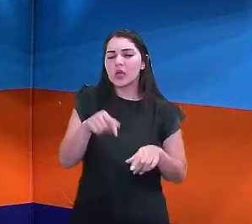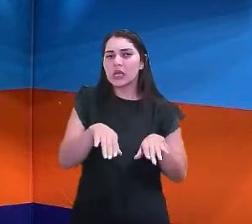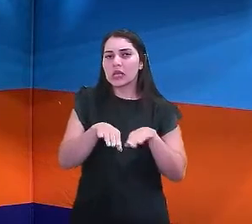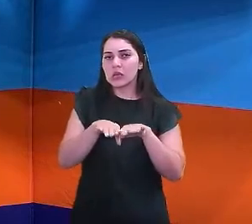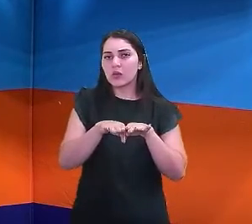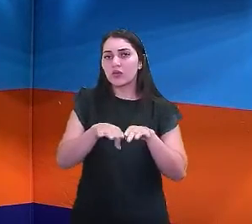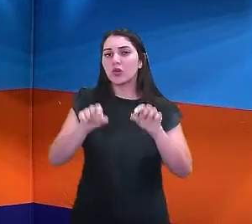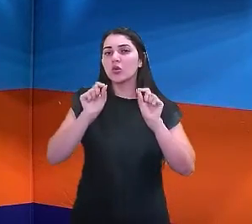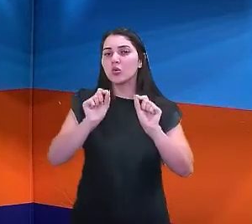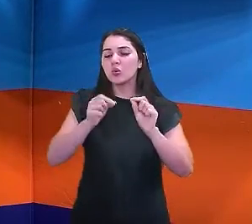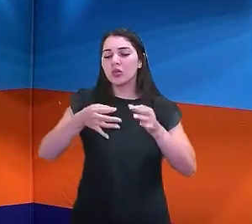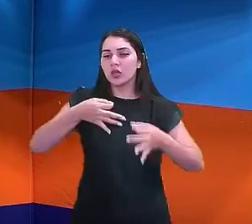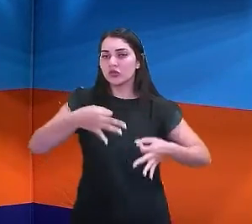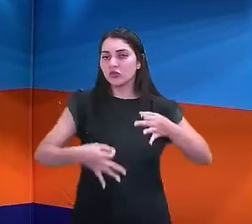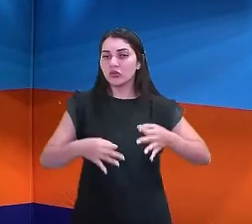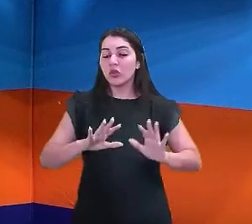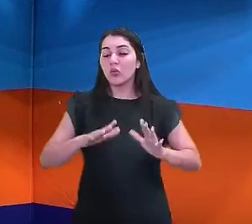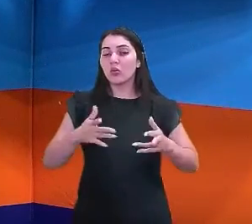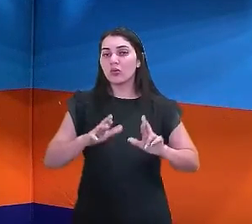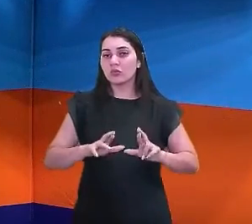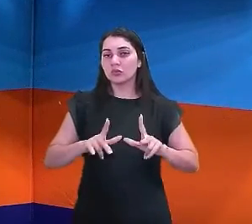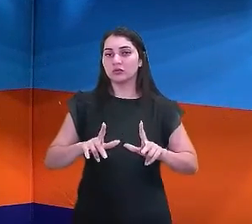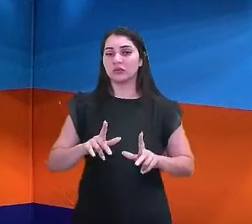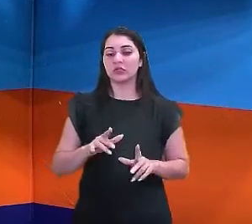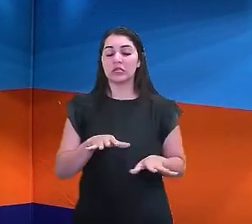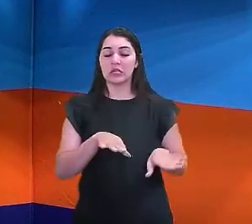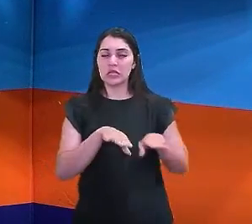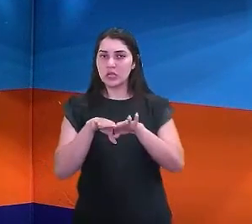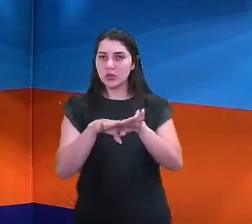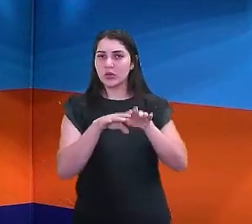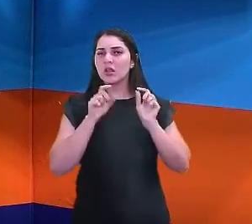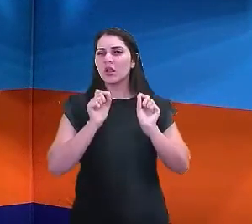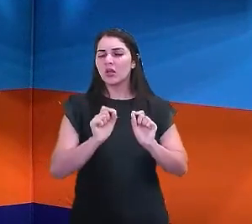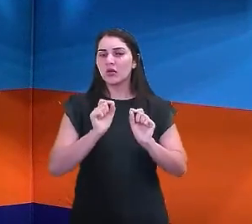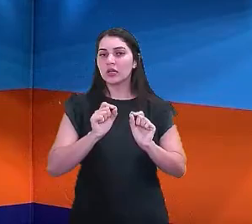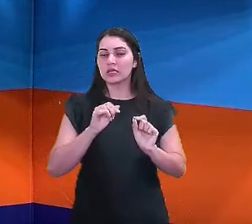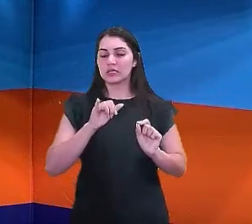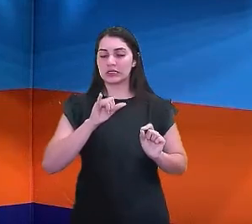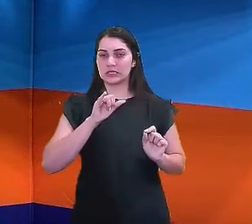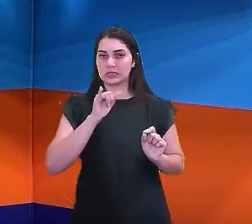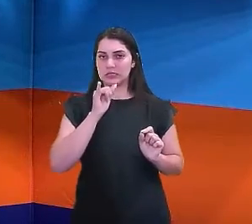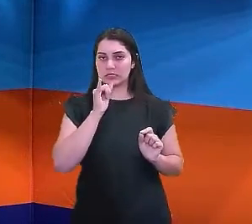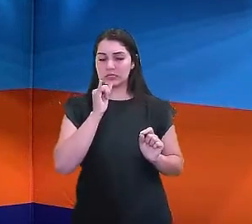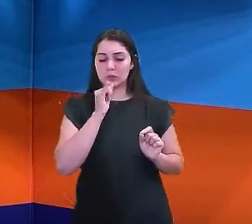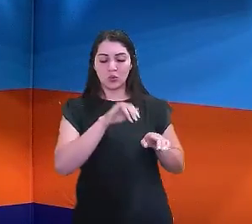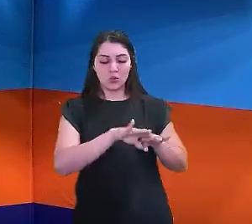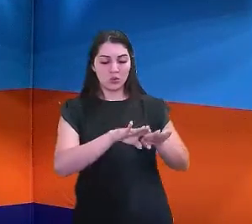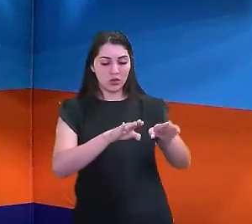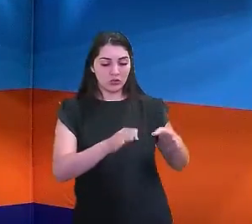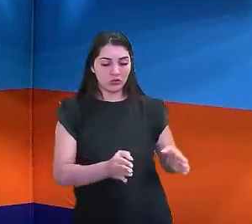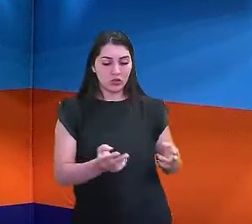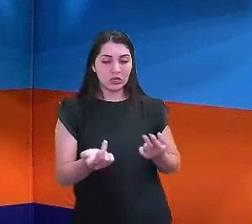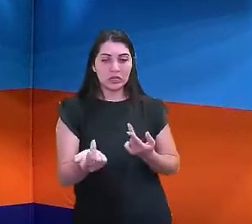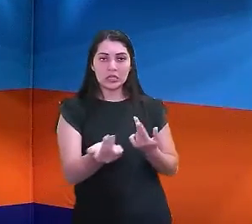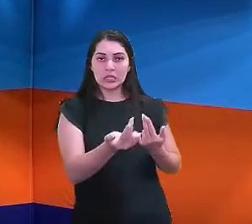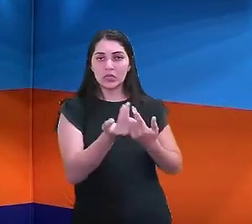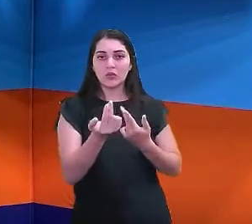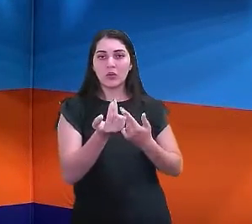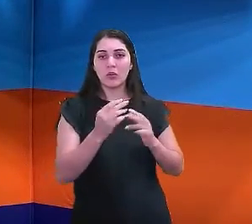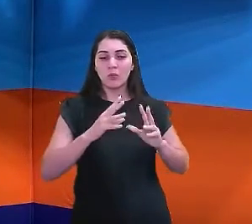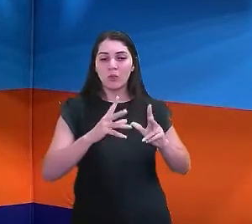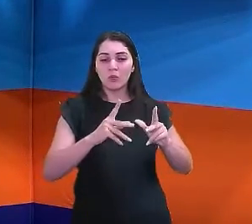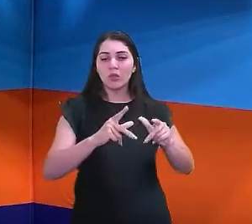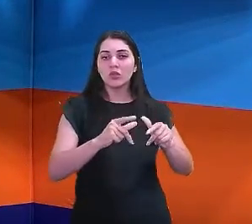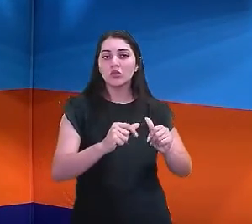que é justiça. Qual a diferença deles dois? Igualdade é se eu colocar o caixotezinho igual para todo mundo e todo mundo subir. Um